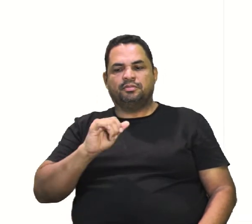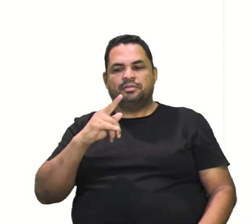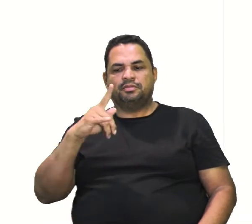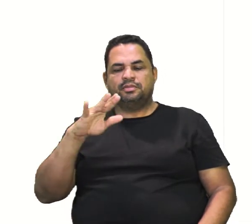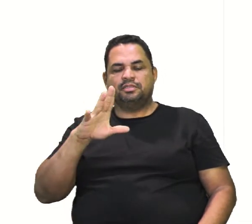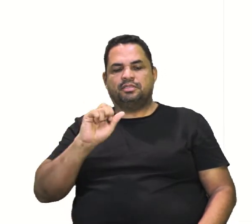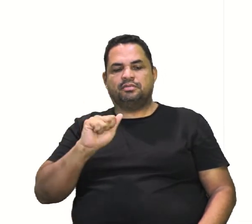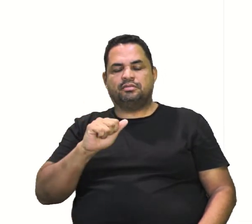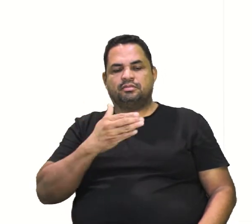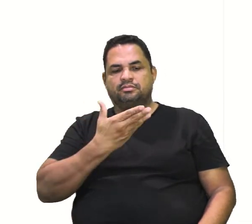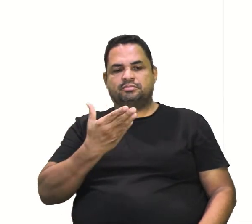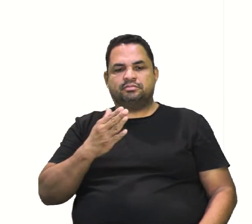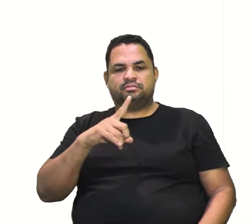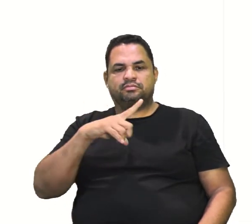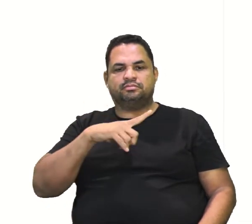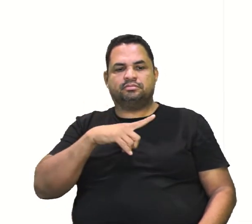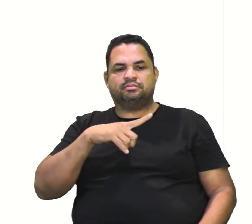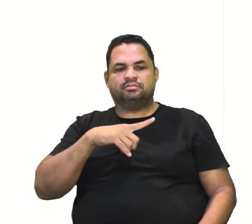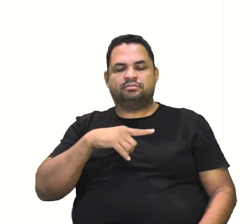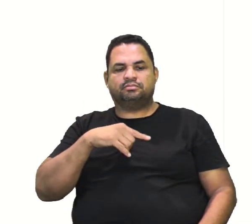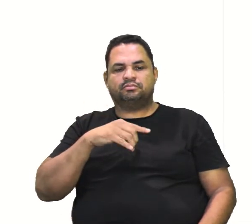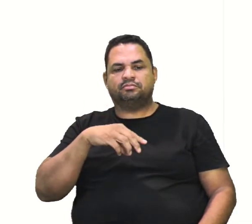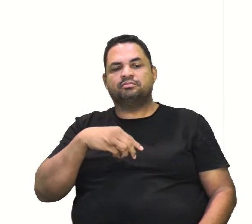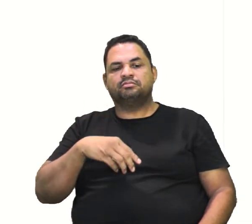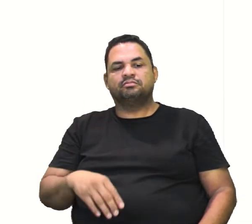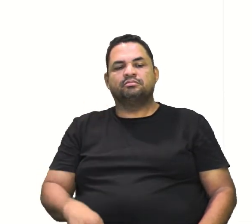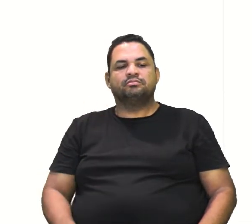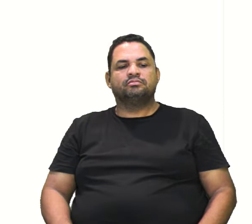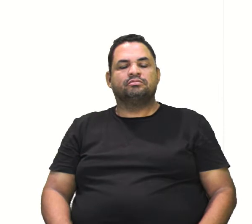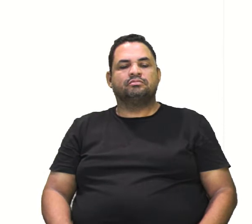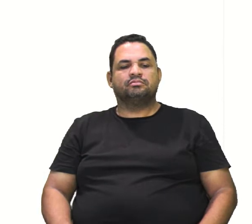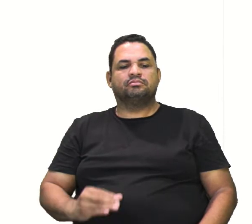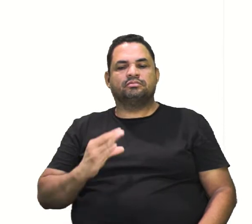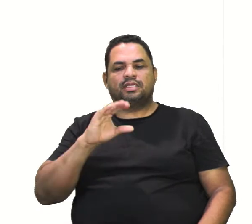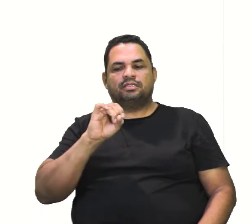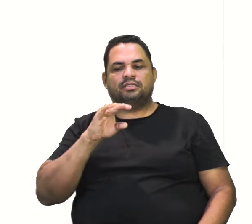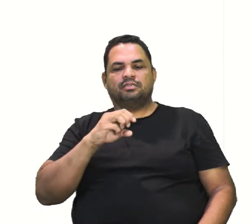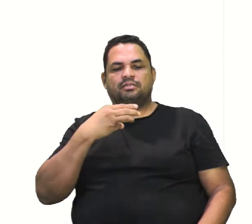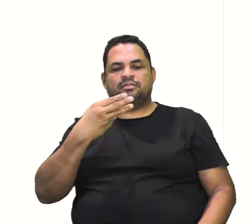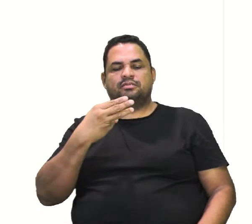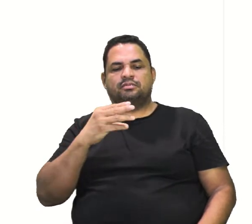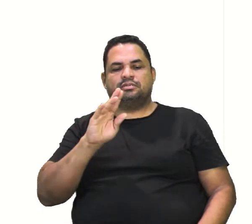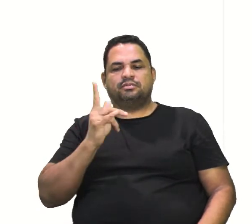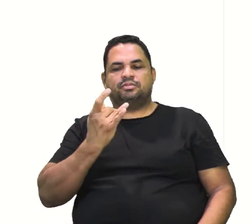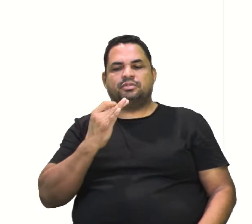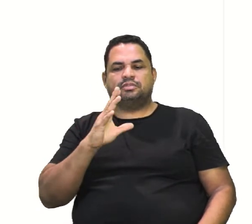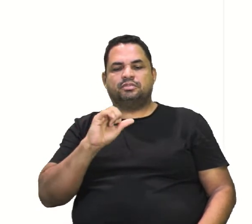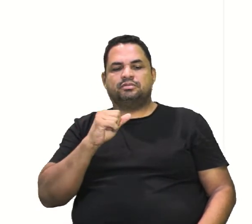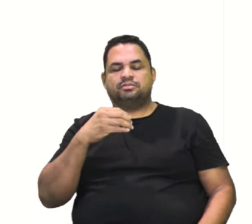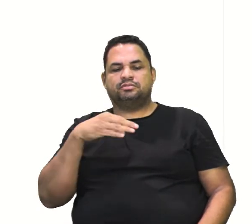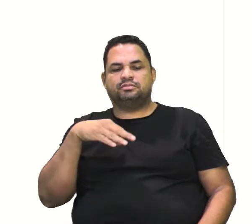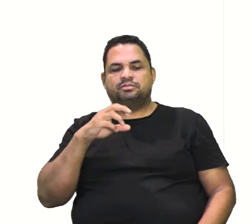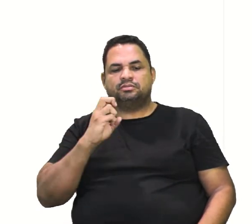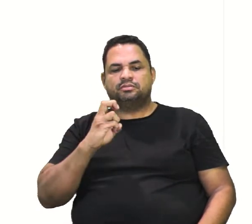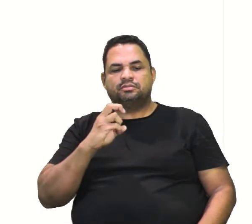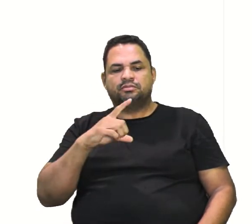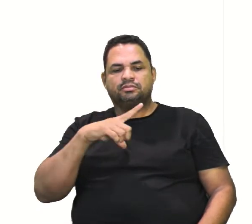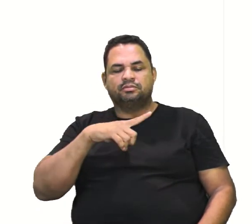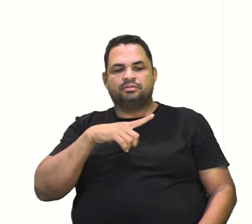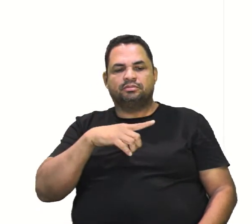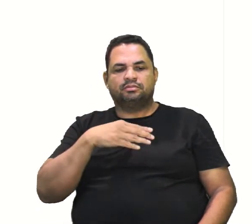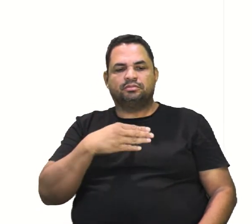sabe Fácil. que... Olha aí, temos que um cateto é 3, a hipotenusa é 5, o outro cateto vai ser? 4. 4,